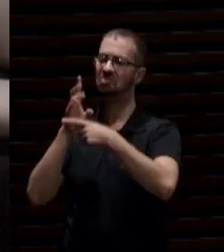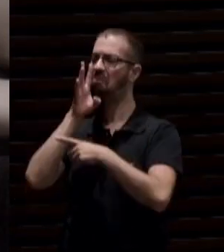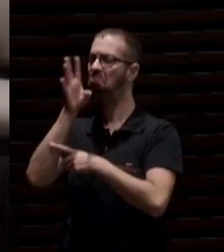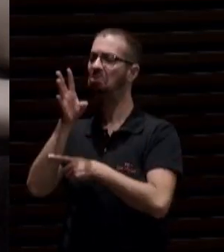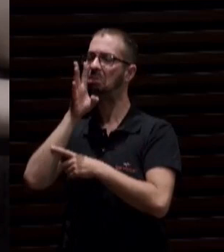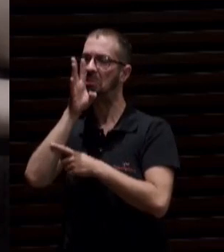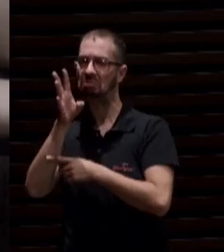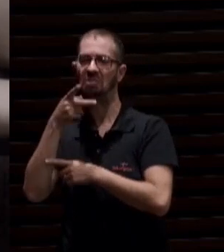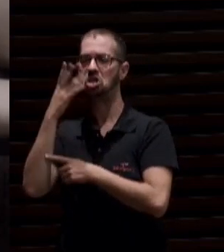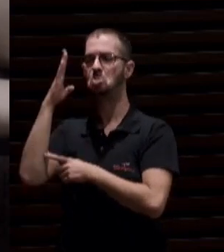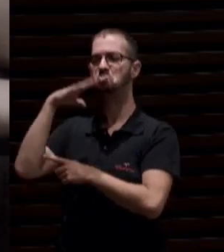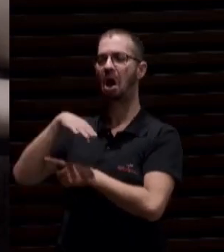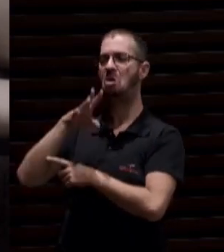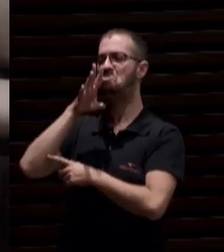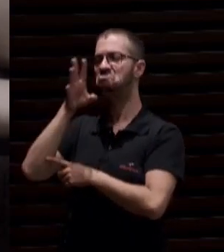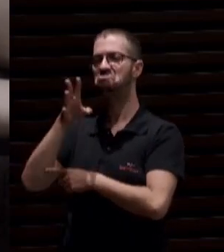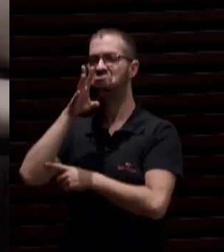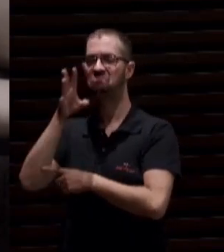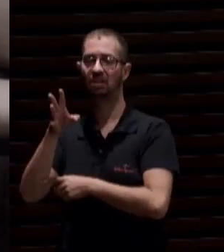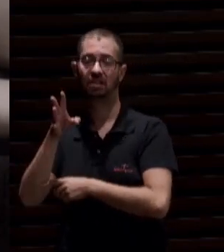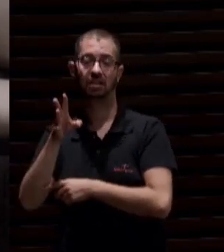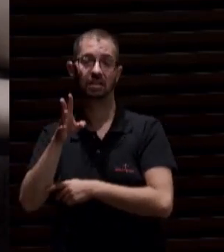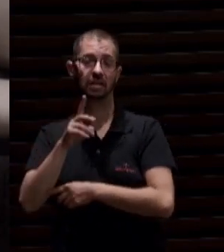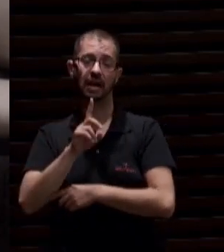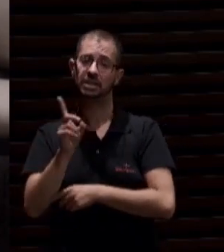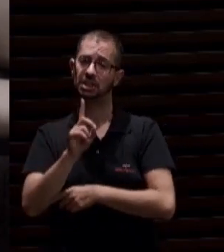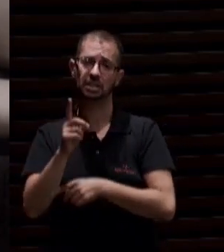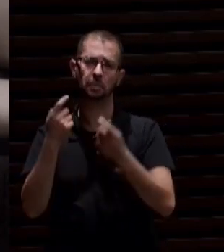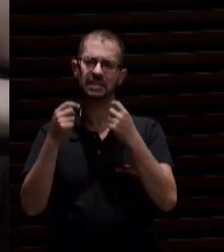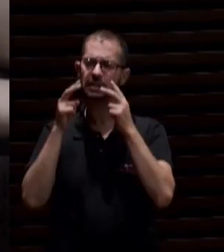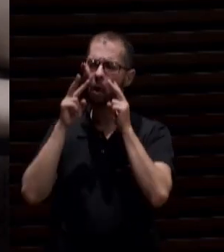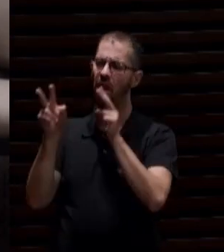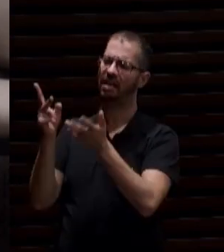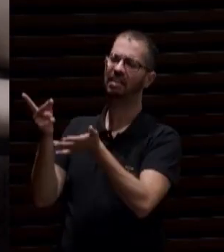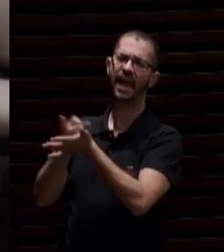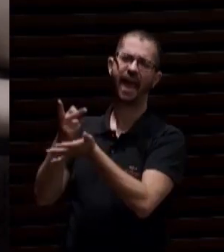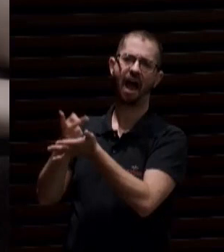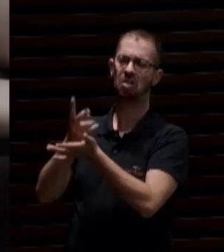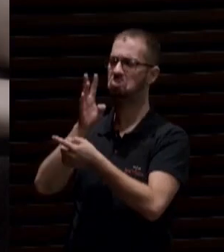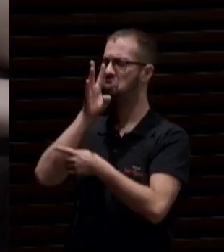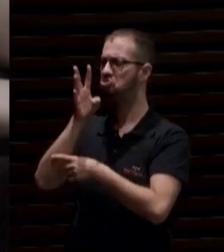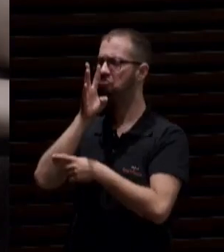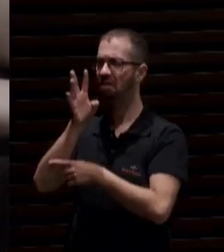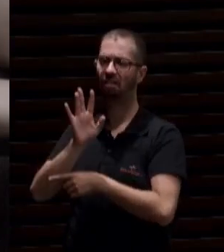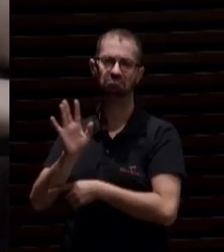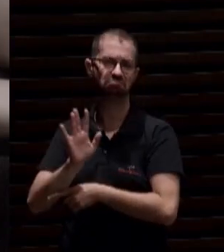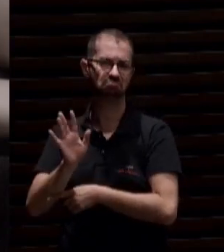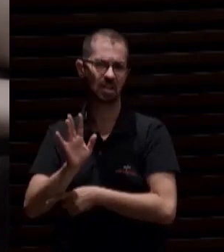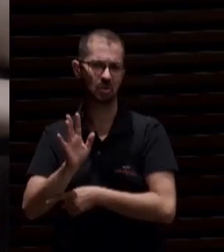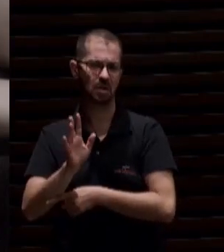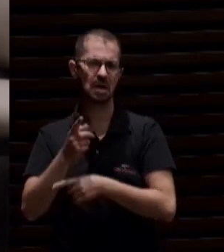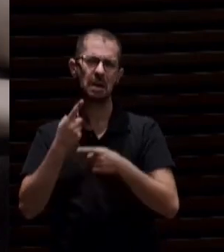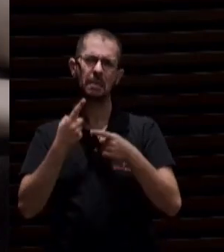ficar maldizendo. Eu não estou dizendo que nós não temos que olhar para aquilo que é errado e condenar aquilo que é errado. Mas, meus irmãos, por que